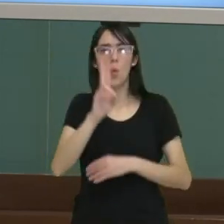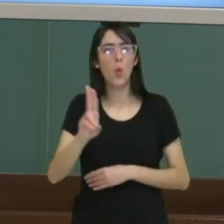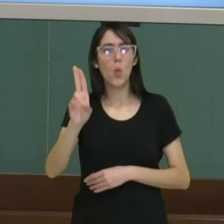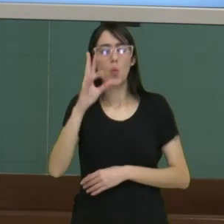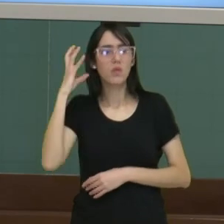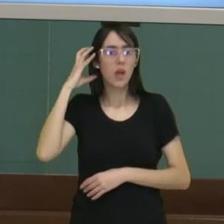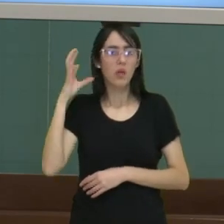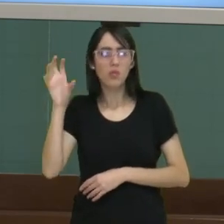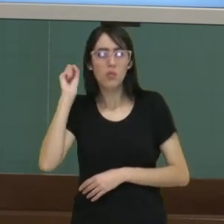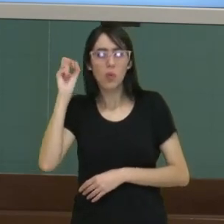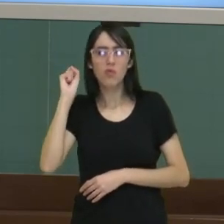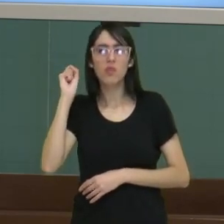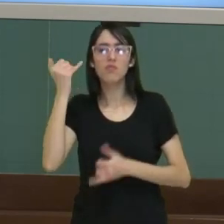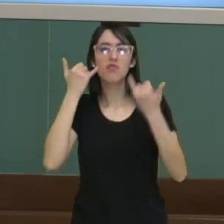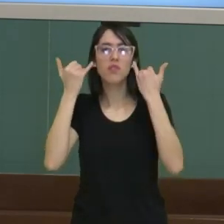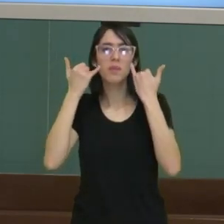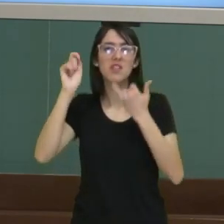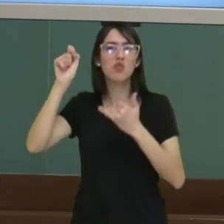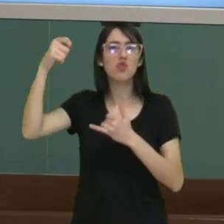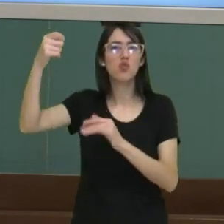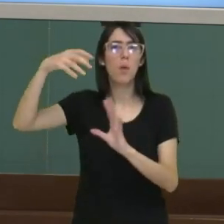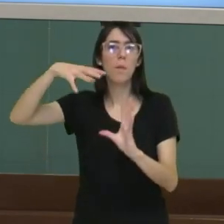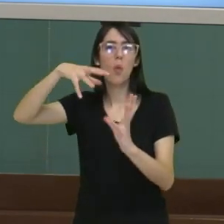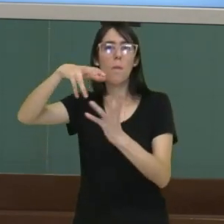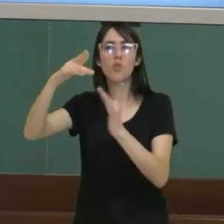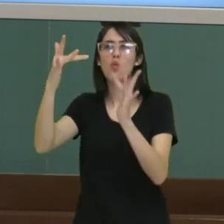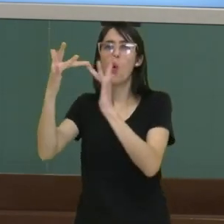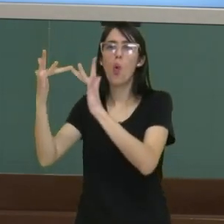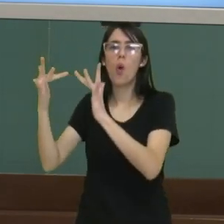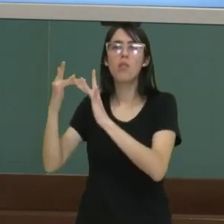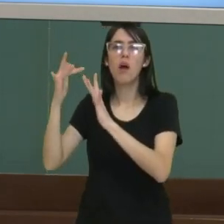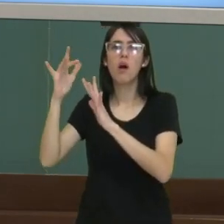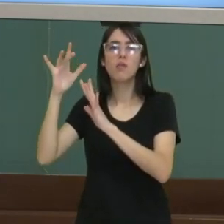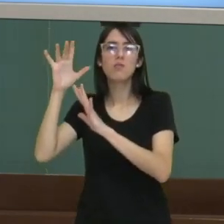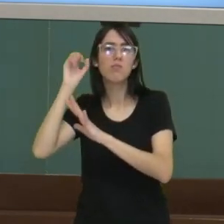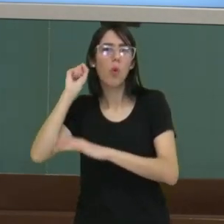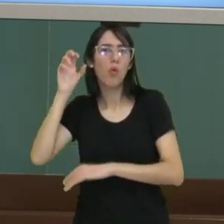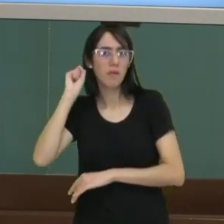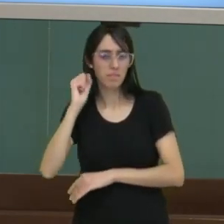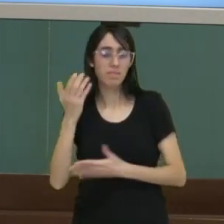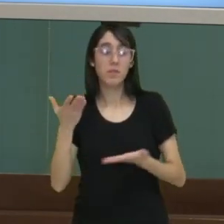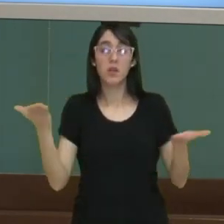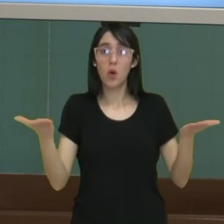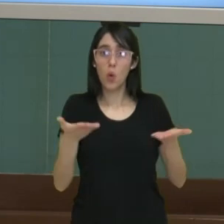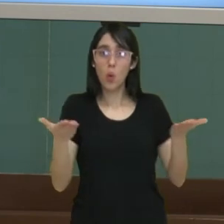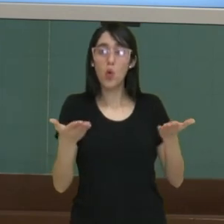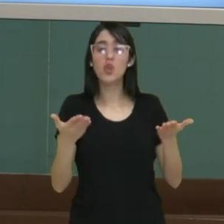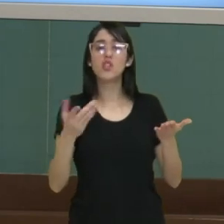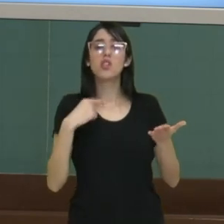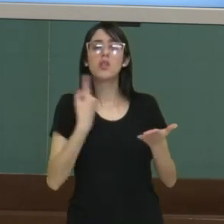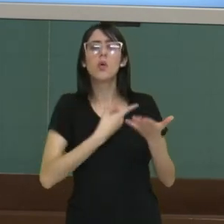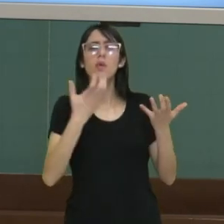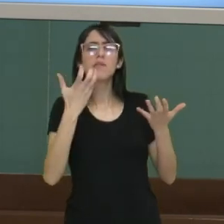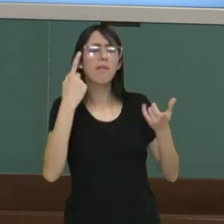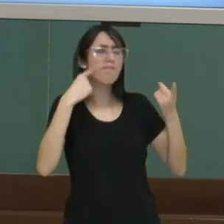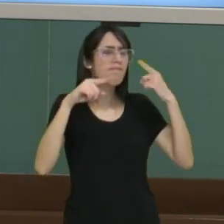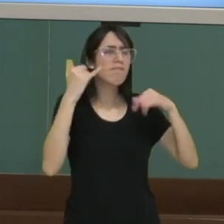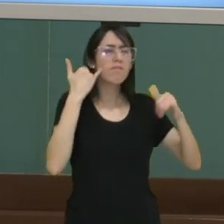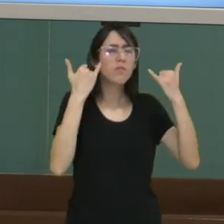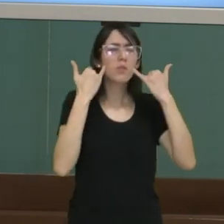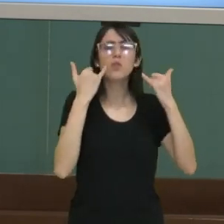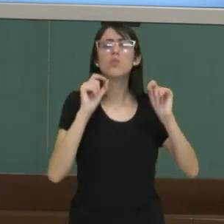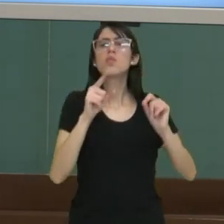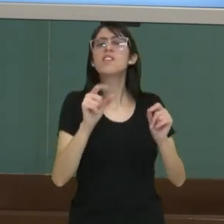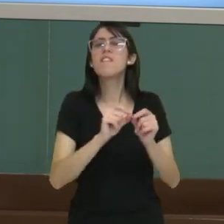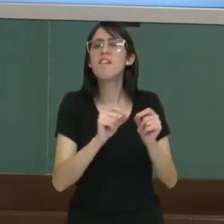o mundo, né? O que é estar em contato com o mundo? Hoje, quando a gente quer descobrir as coisas do mundo, o que você faz? Né? Geralmente,